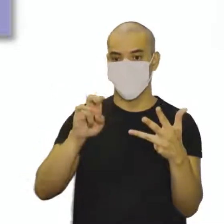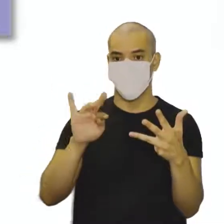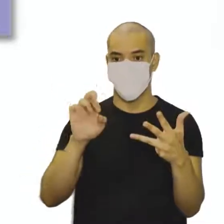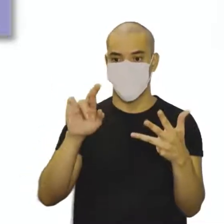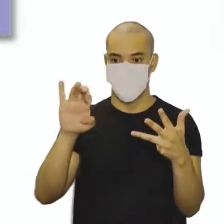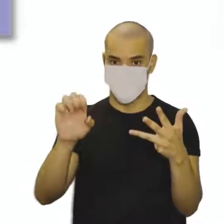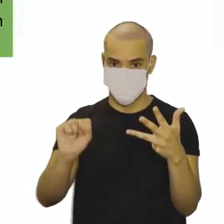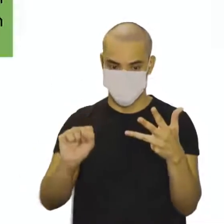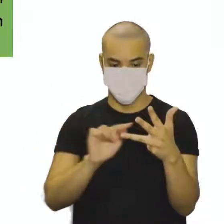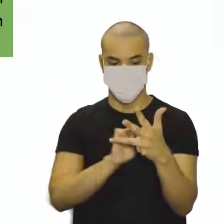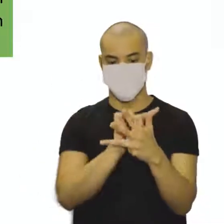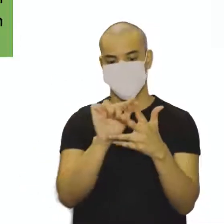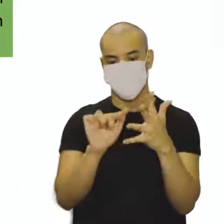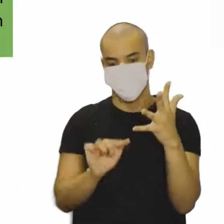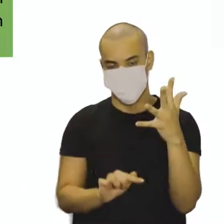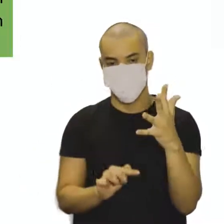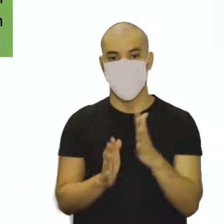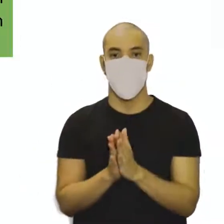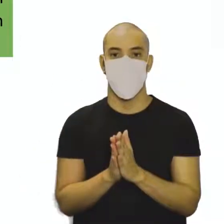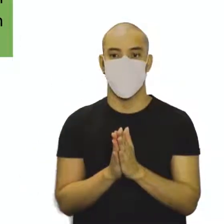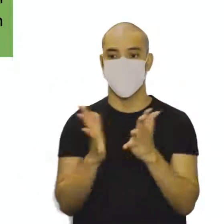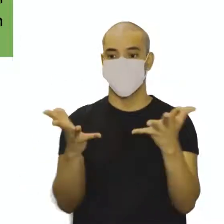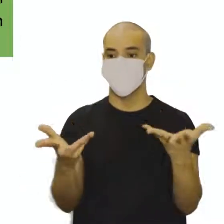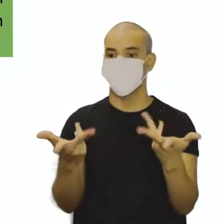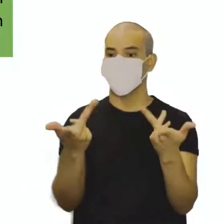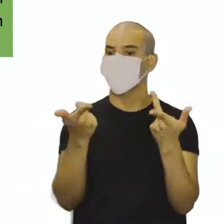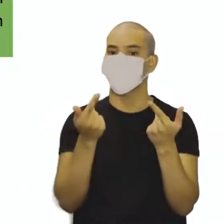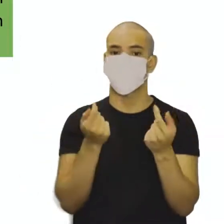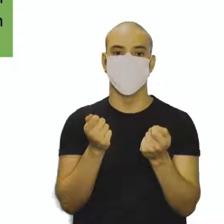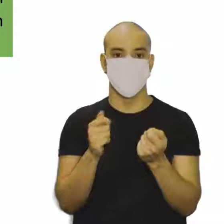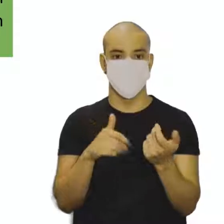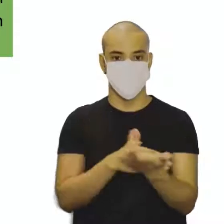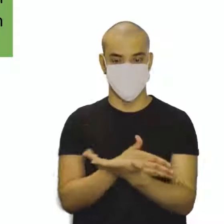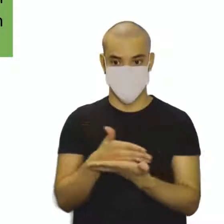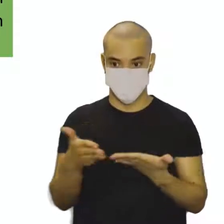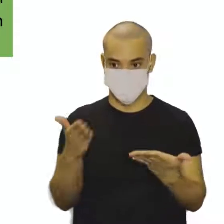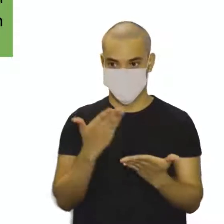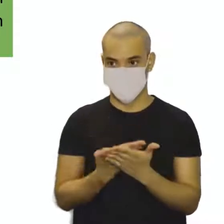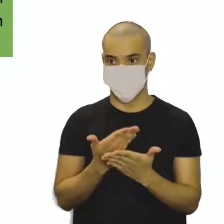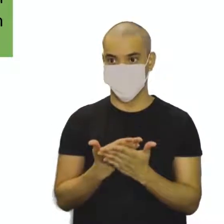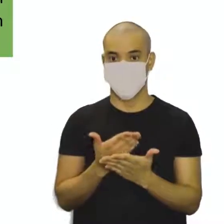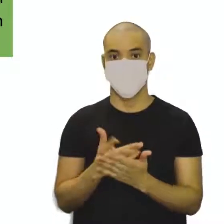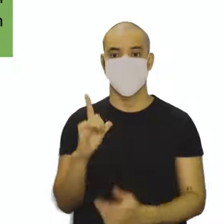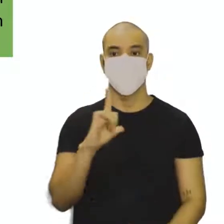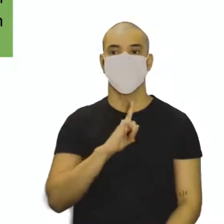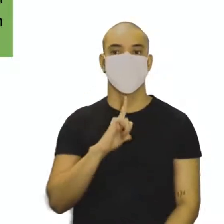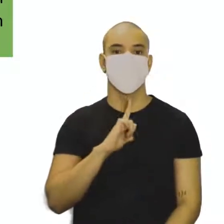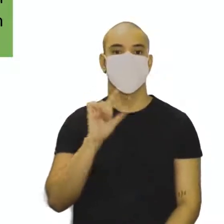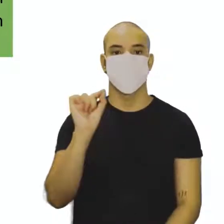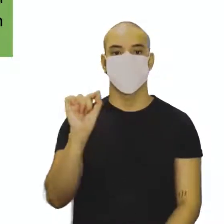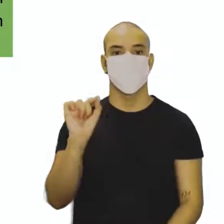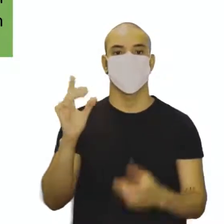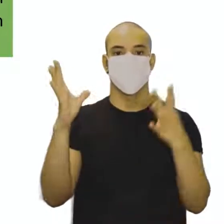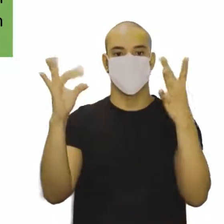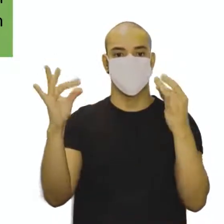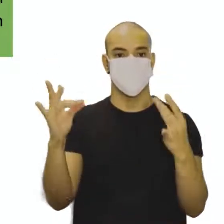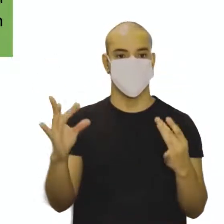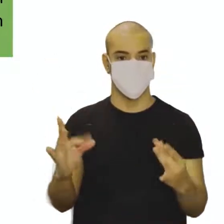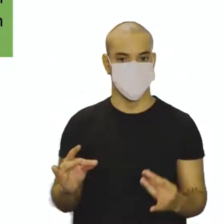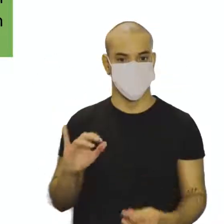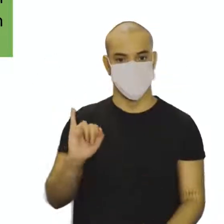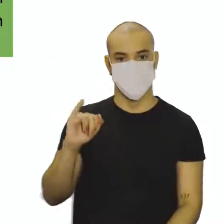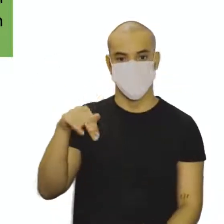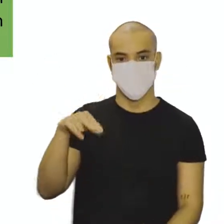os indutores. E como habilidades, a partir dessa aula, nós vamos definir indutância de